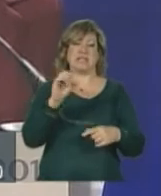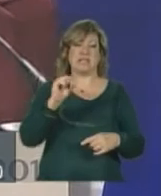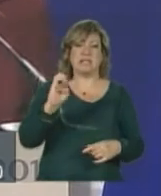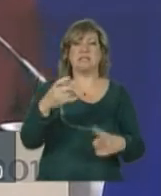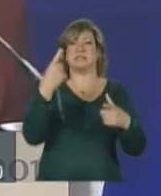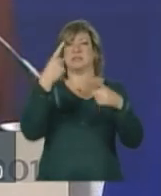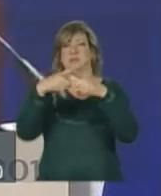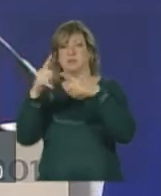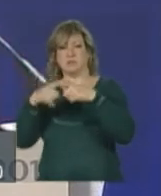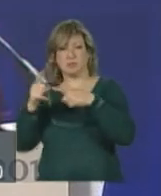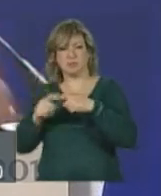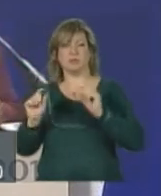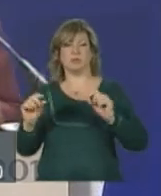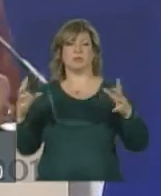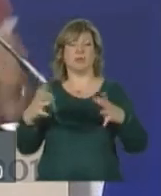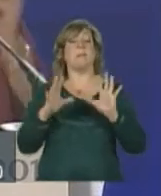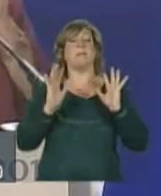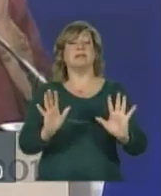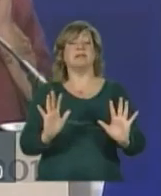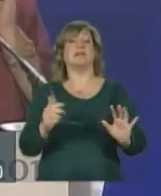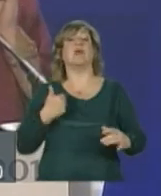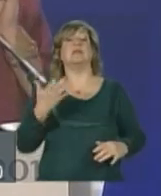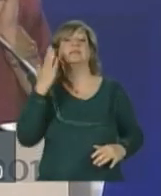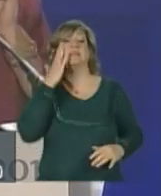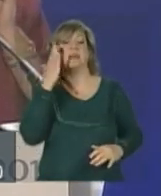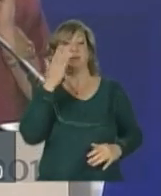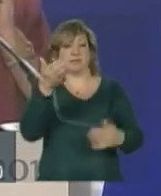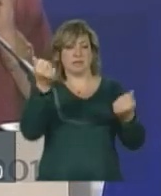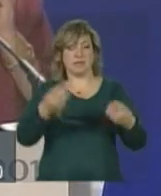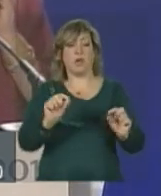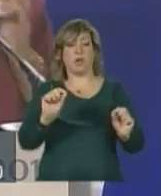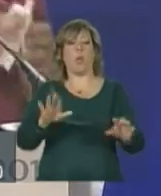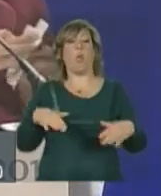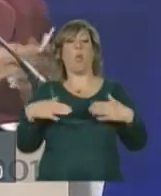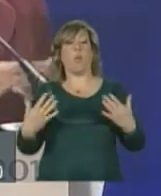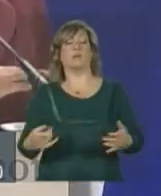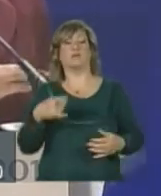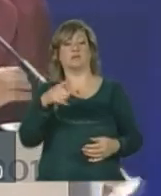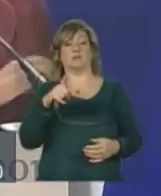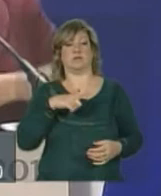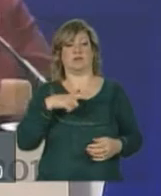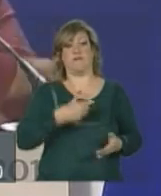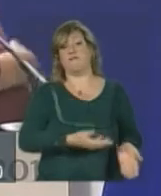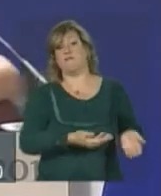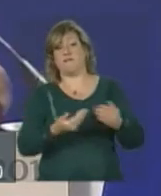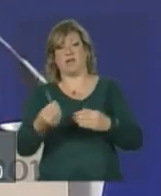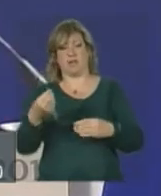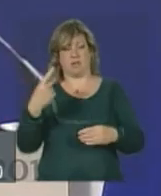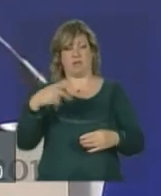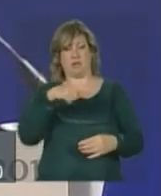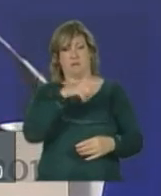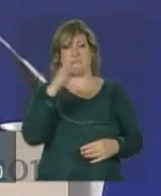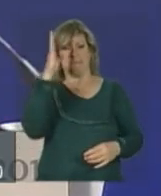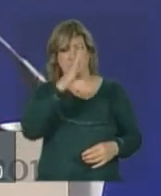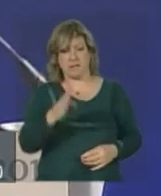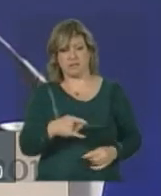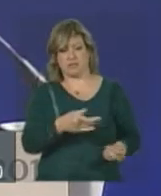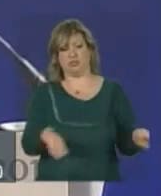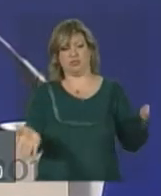que se ia se tratar. Eu queria saber da senhora, quando a senhora veio do Brasil, com os temas que eram mais caros para o Brasil e para a